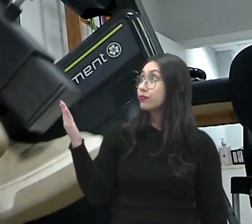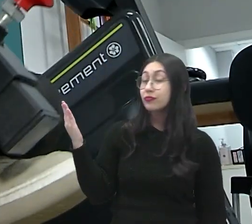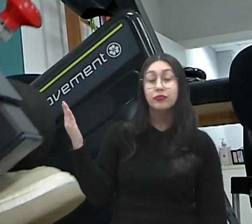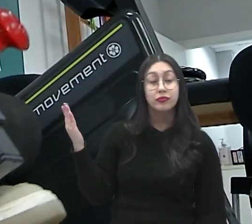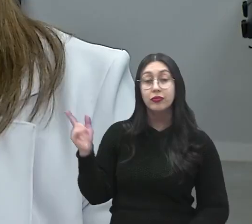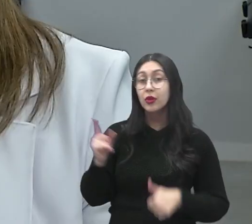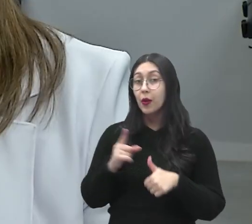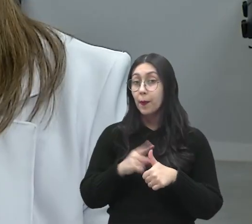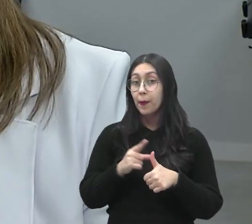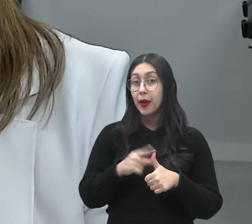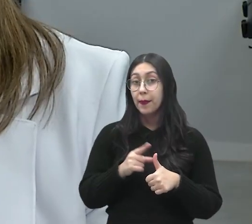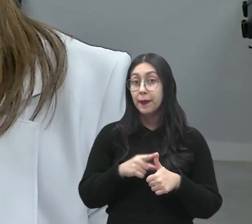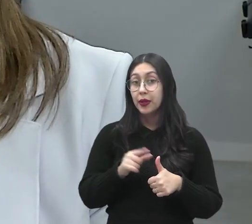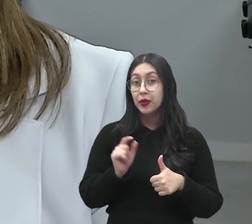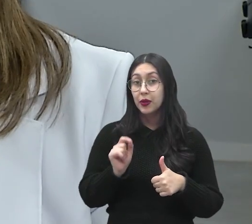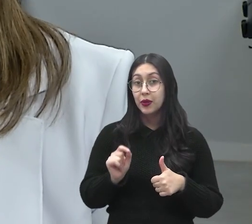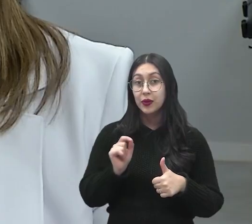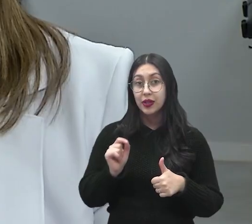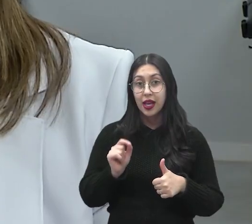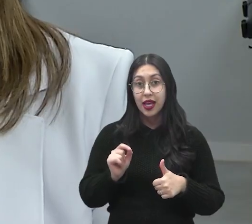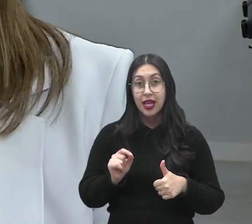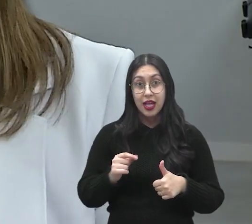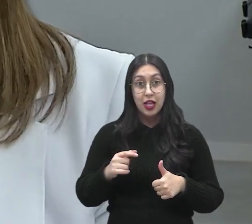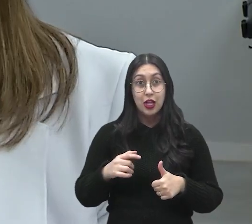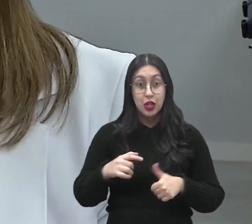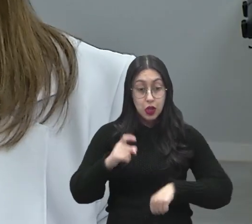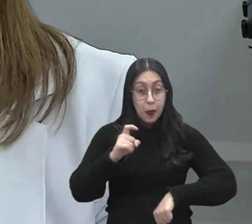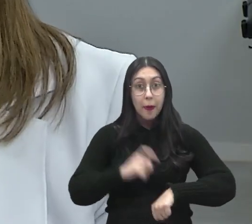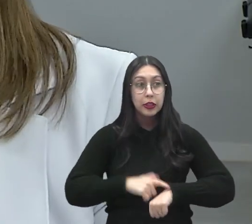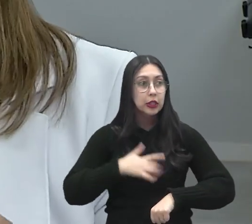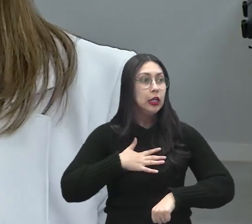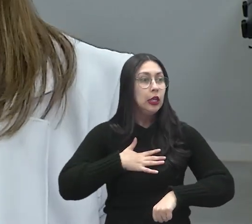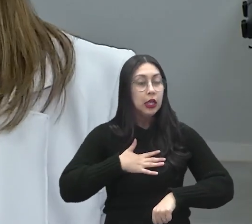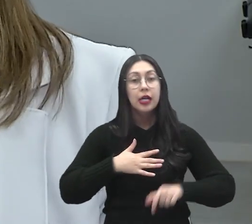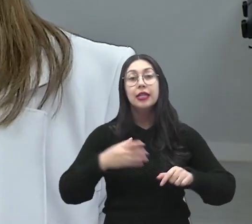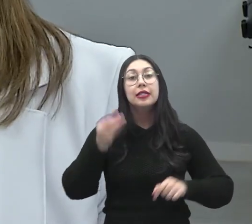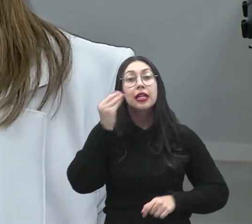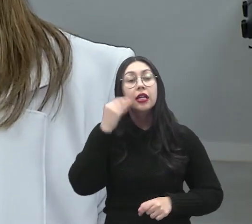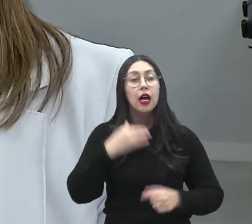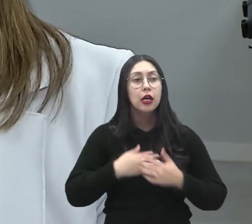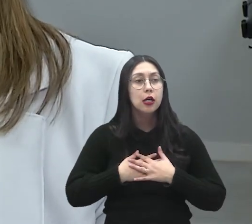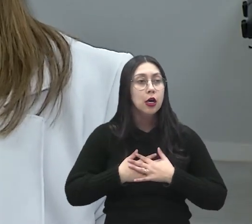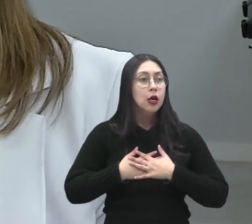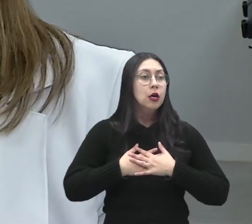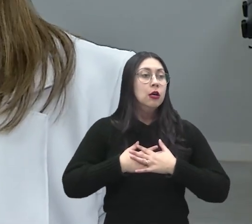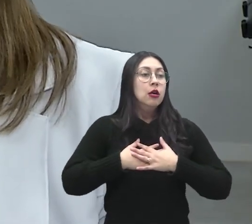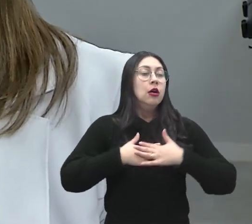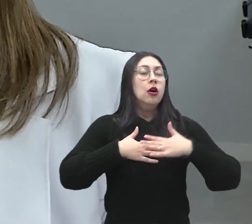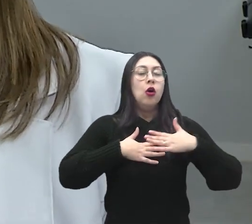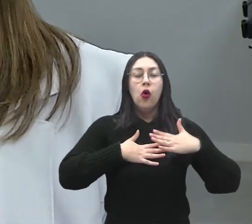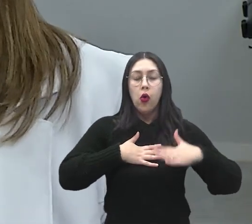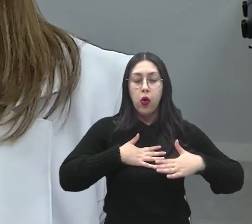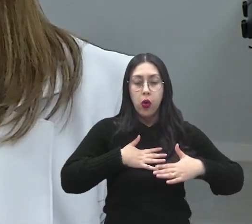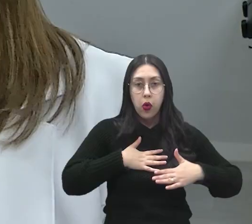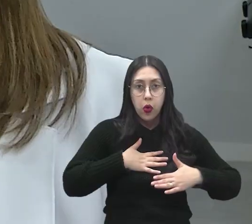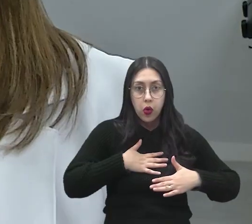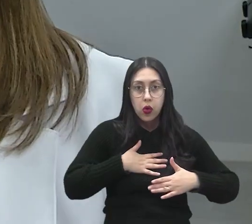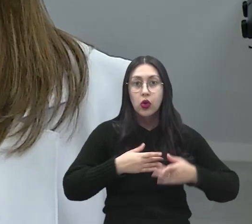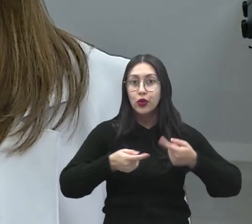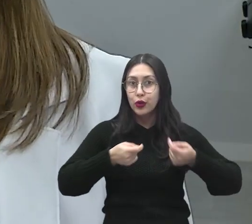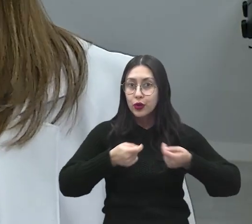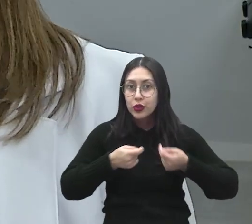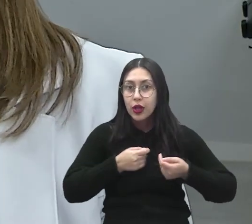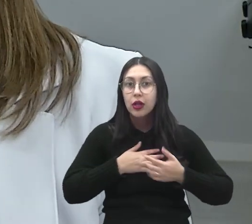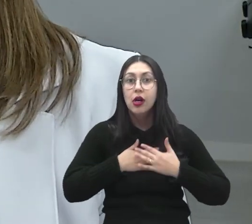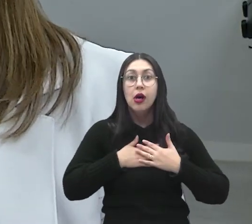com asma. O primeiro exercício é, quando você está em crise, controlar a respiração. Porque quando você controla, você também controla a